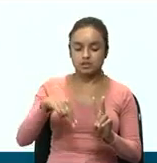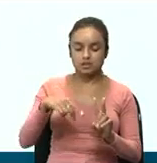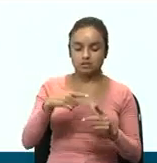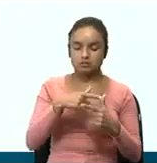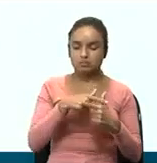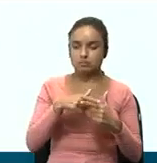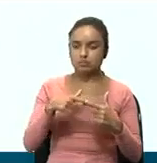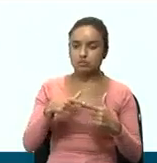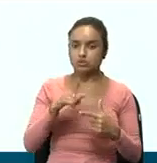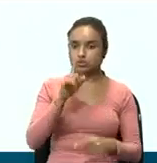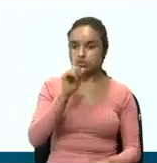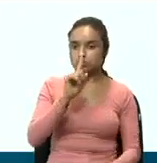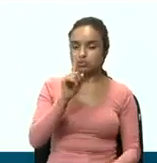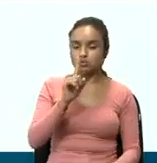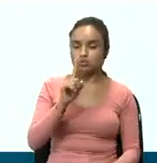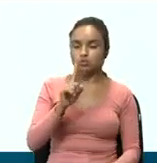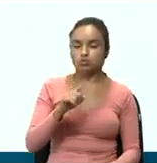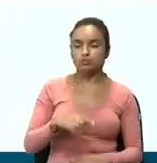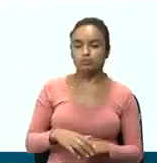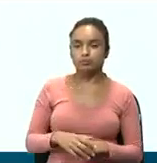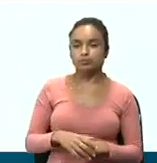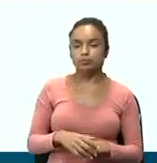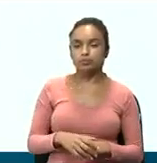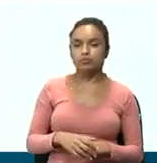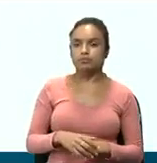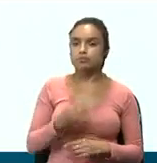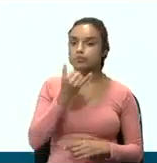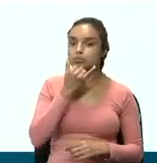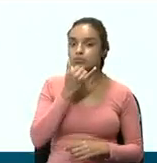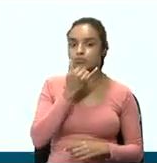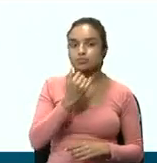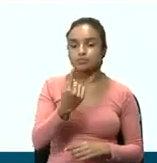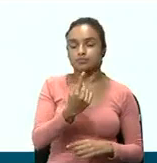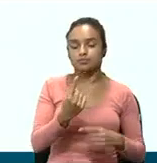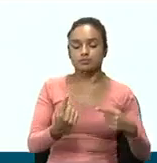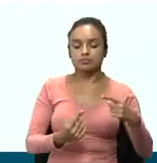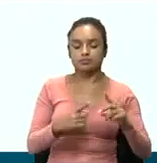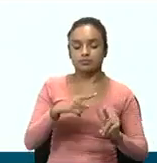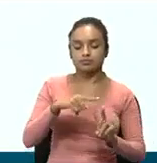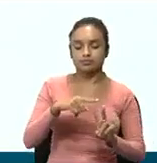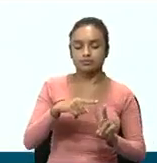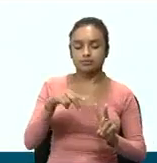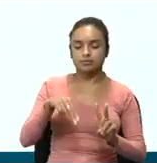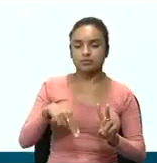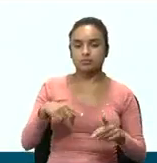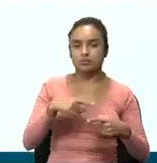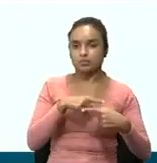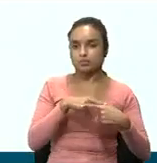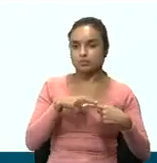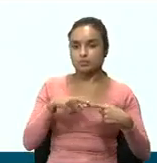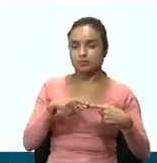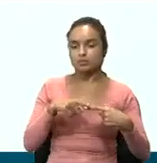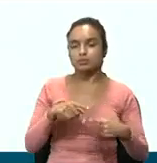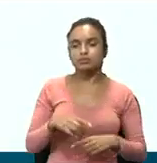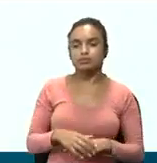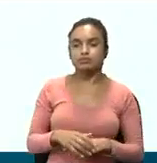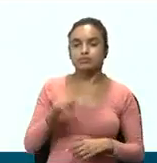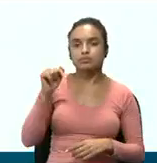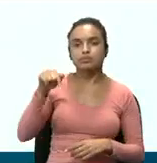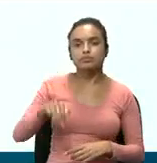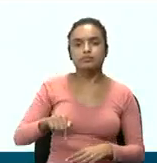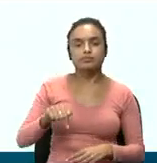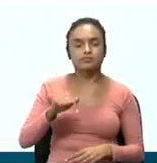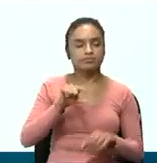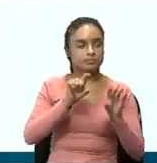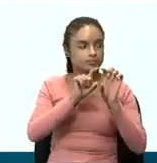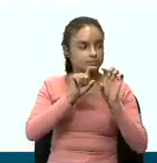aqui que essa série ela é uma série chamada série P, tá? Principalmente por esse expoente dela